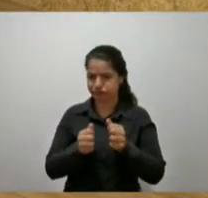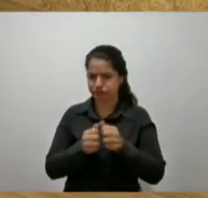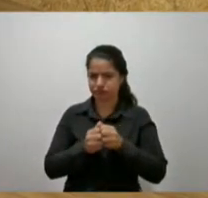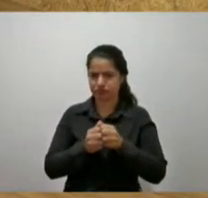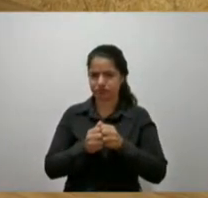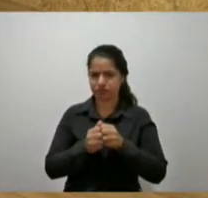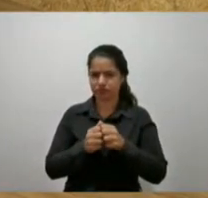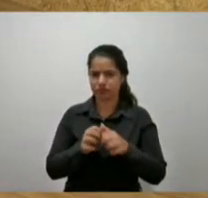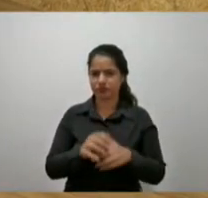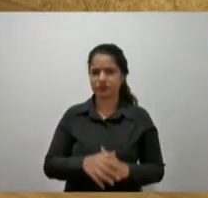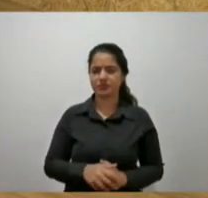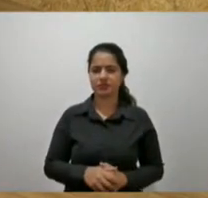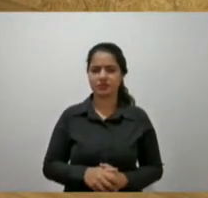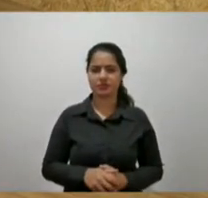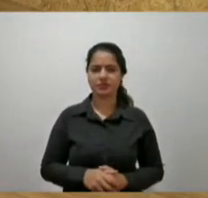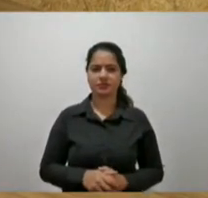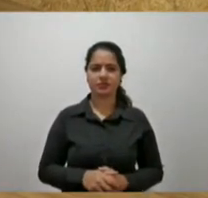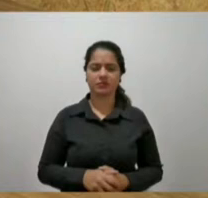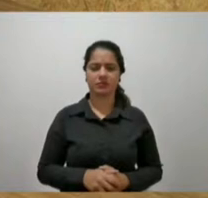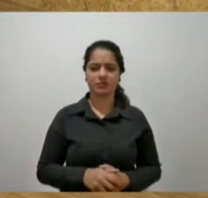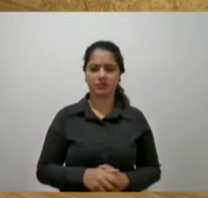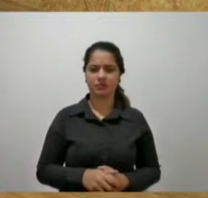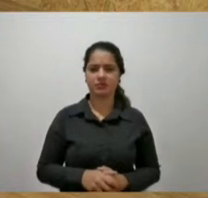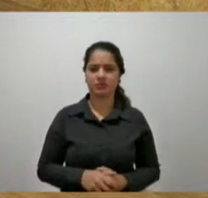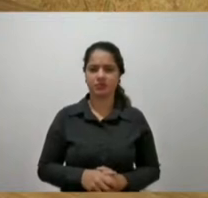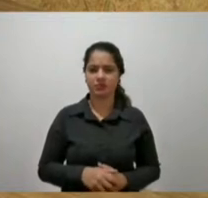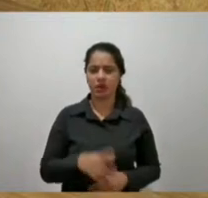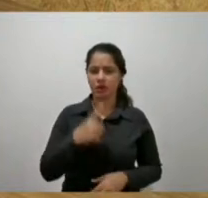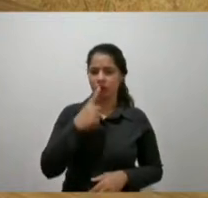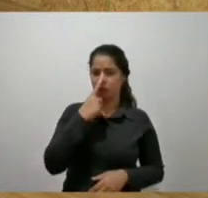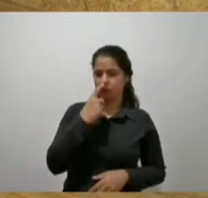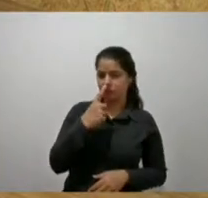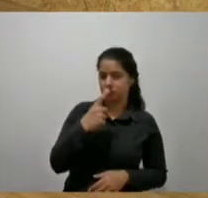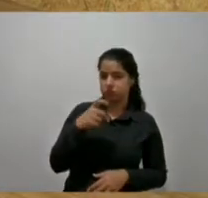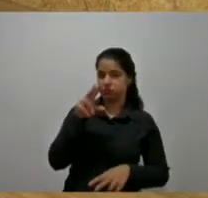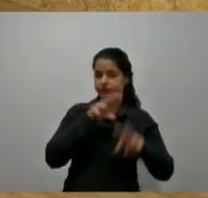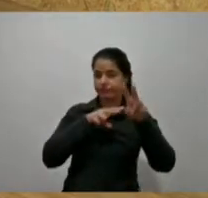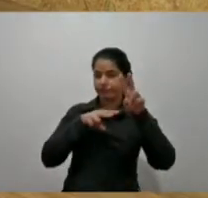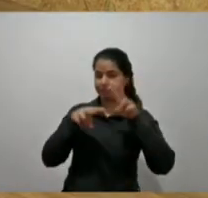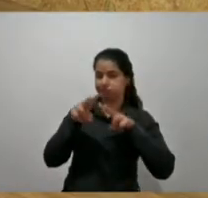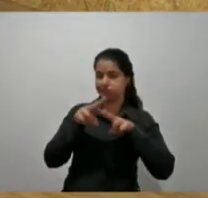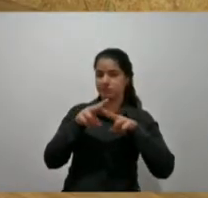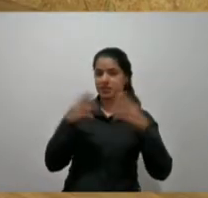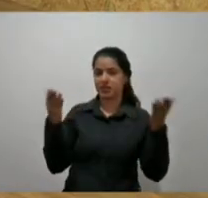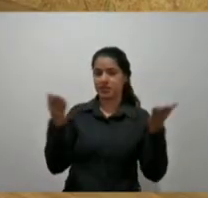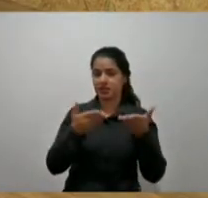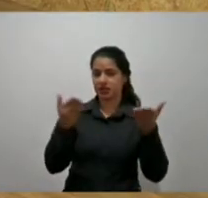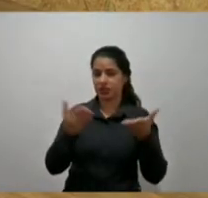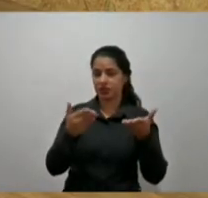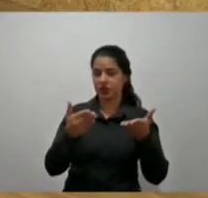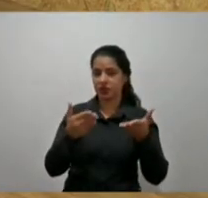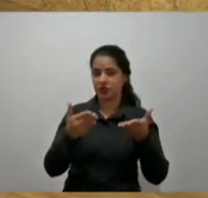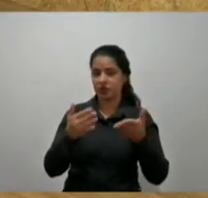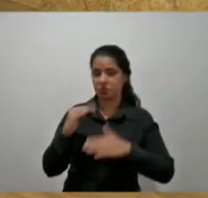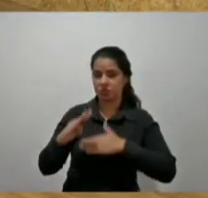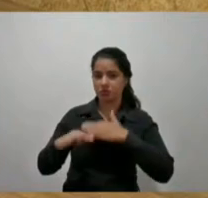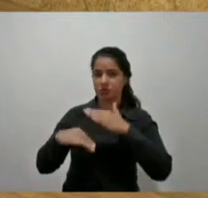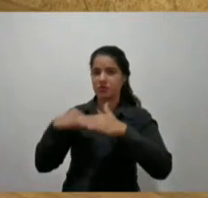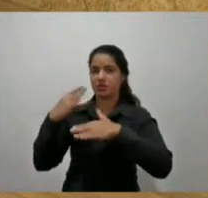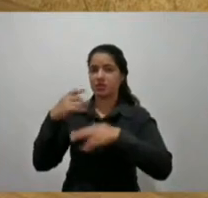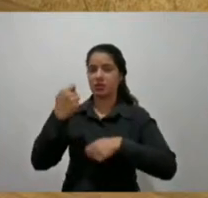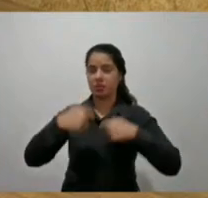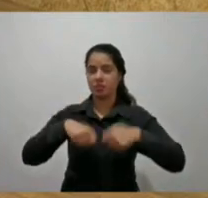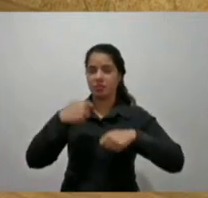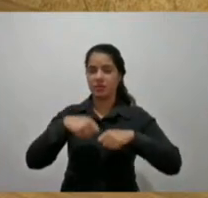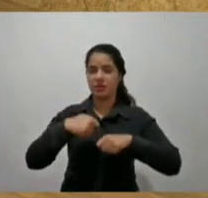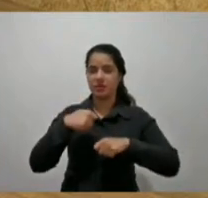entre aspas, poluíram, e agora é a vez, entre aspas, os mercados emergentes que estão crescendo, precisam produzir, precisam fazer, e